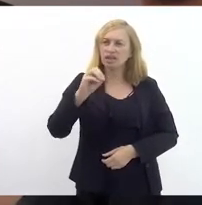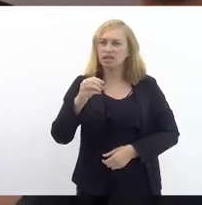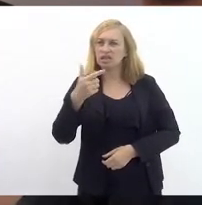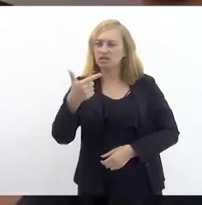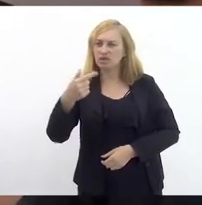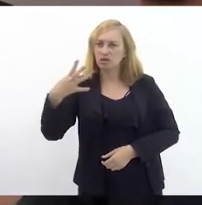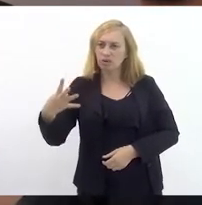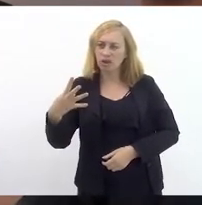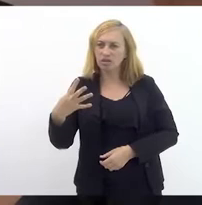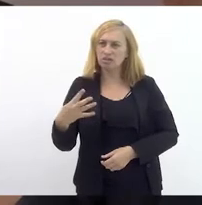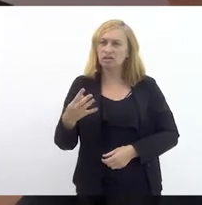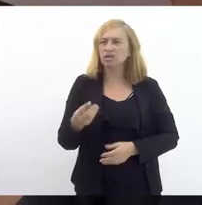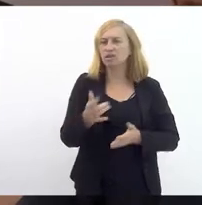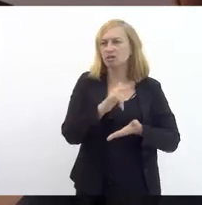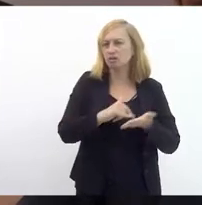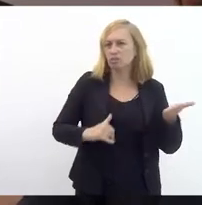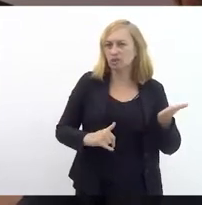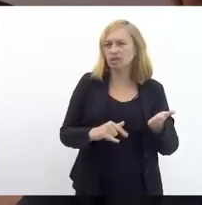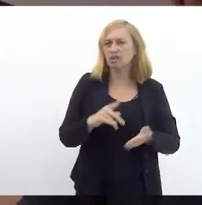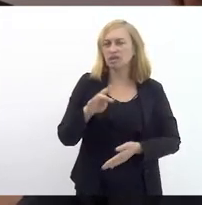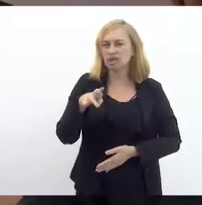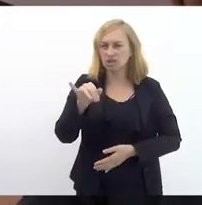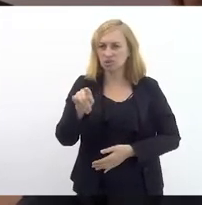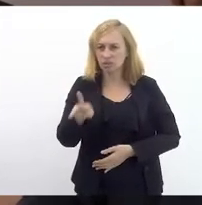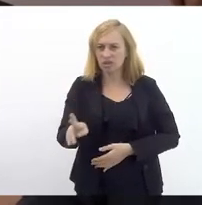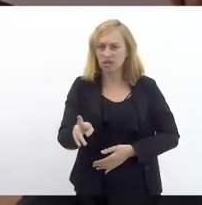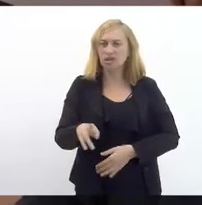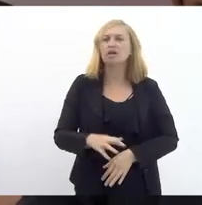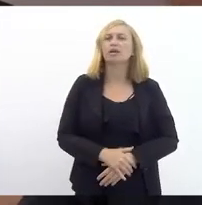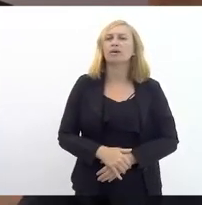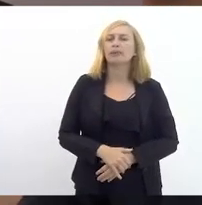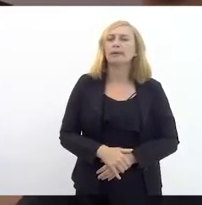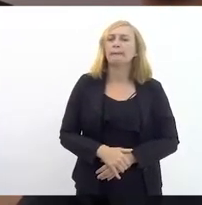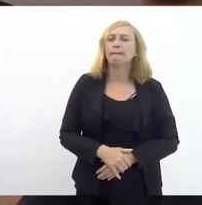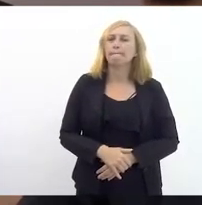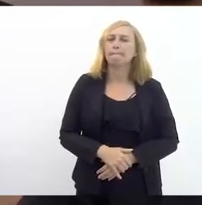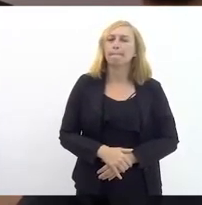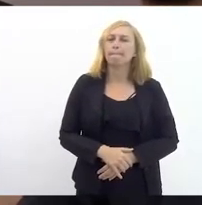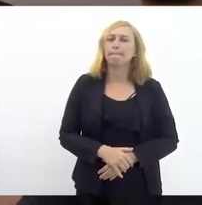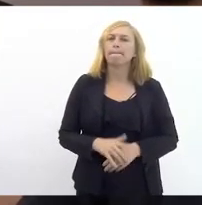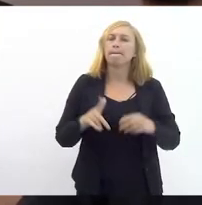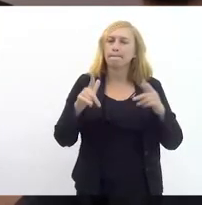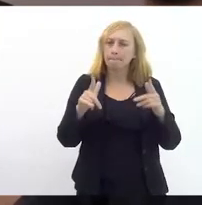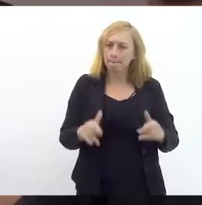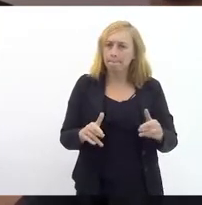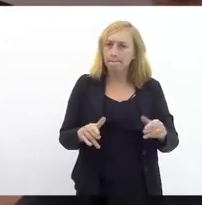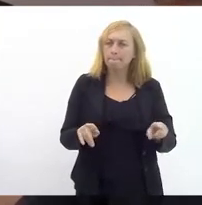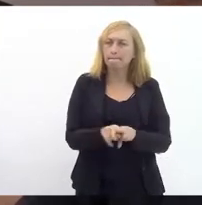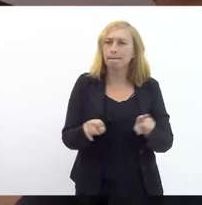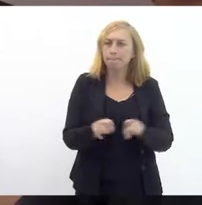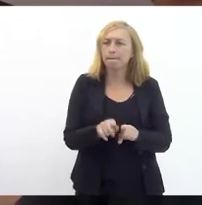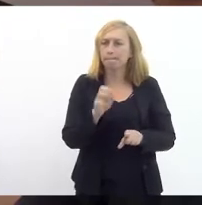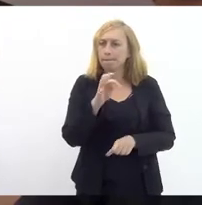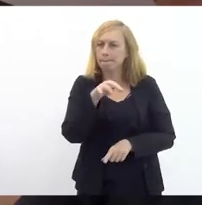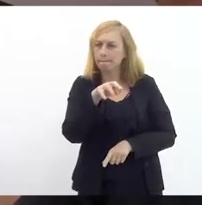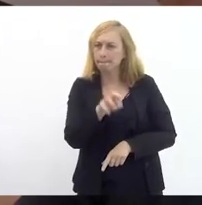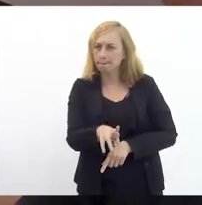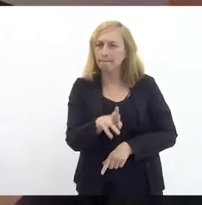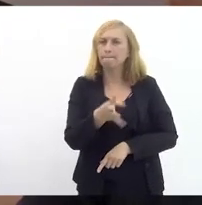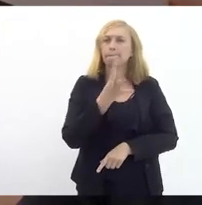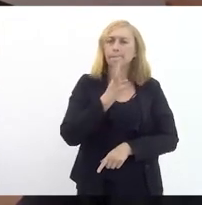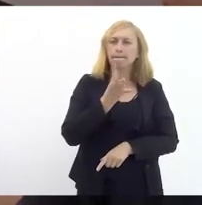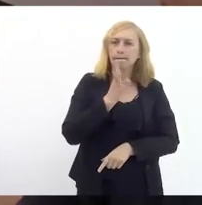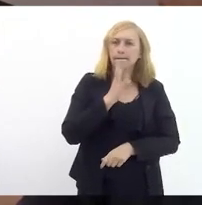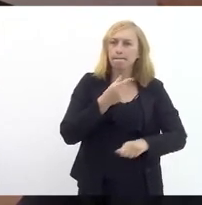na documentação aí da CETRANS. Na mesma carta, a CETRANS reconhece a realização